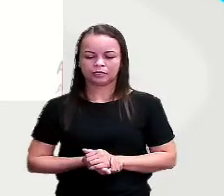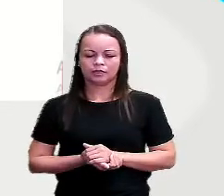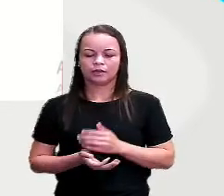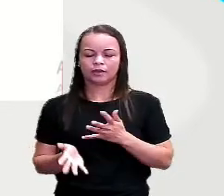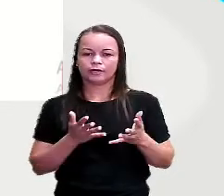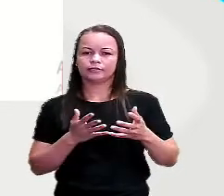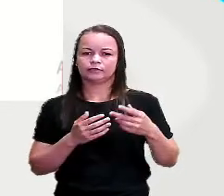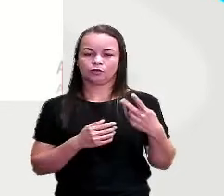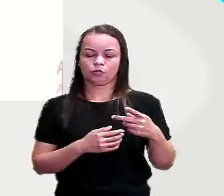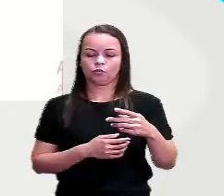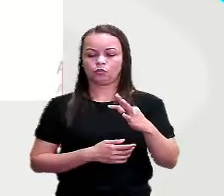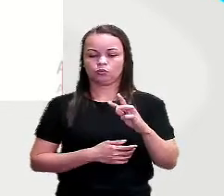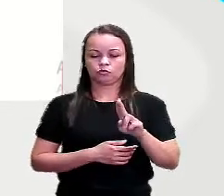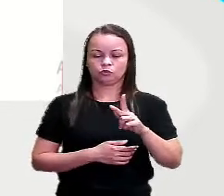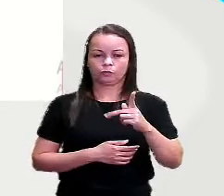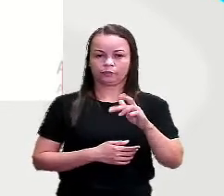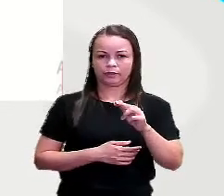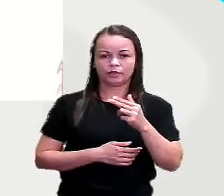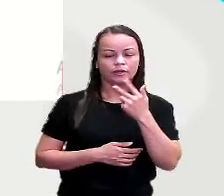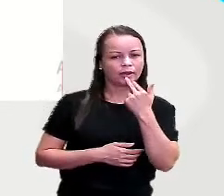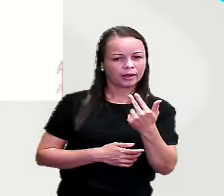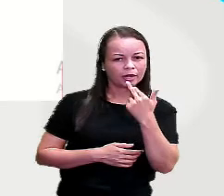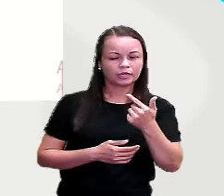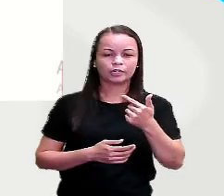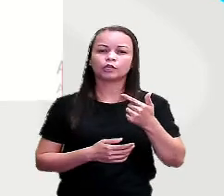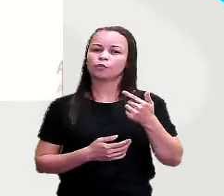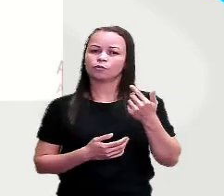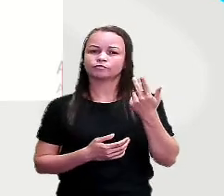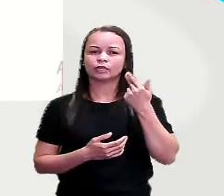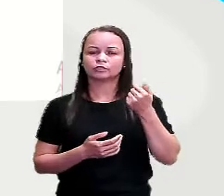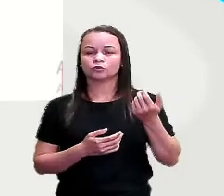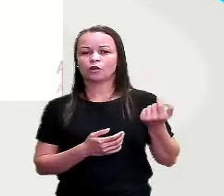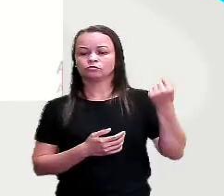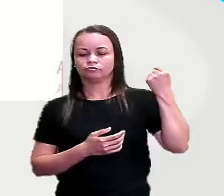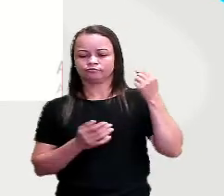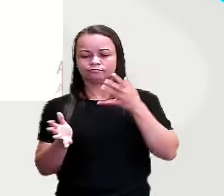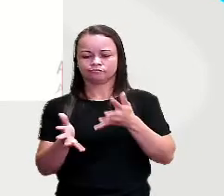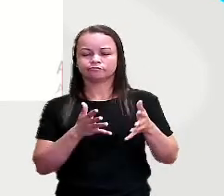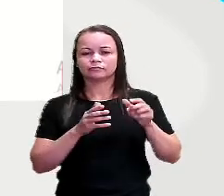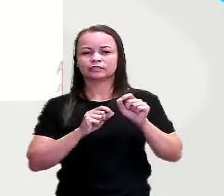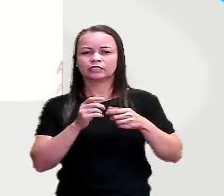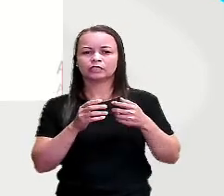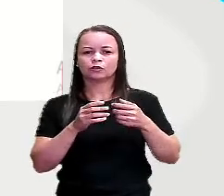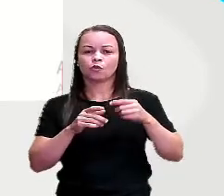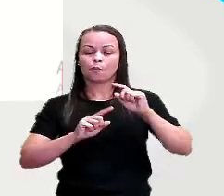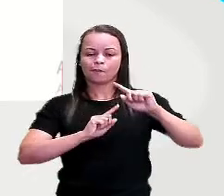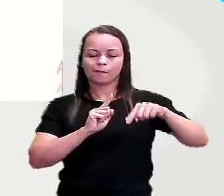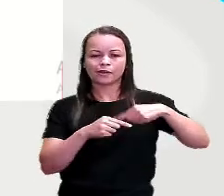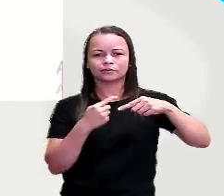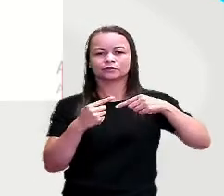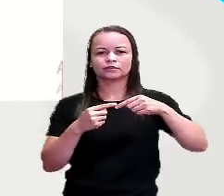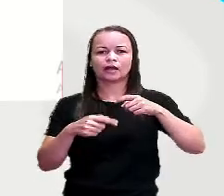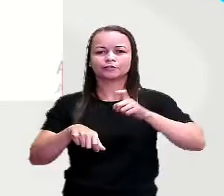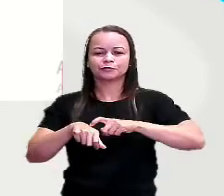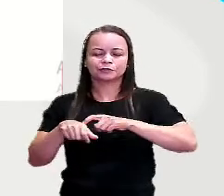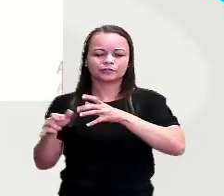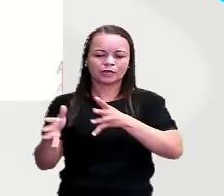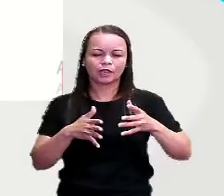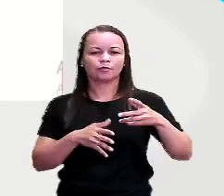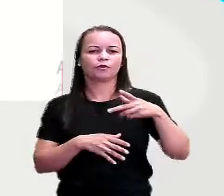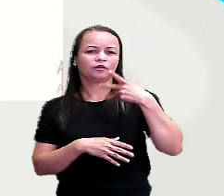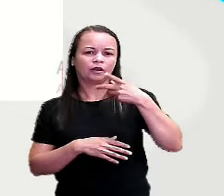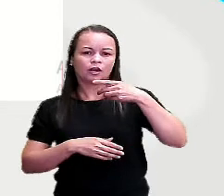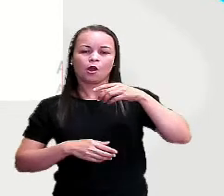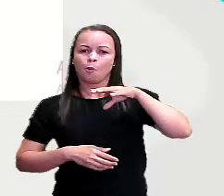do litoral. Com o passar do tempo, ele foi se misturando ao português e o resultado foi uma língua geral, falada por indígenas